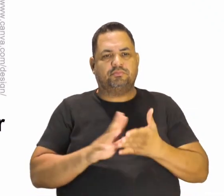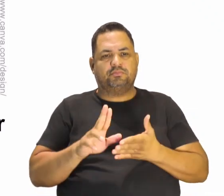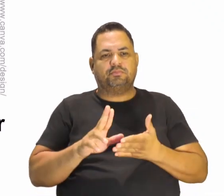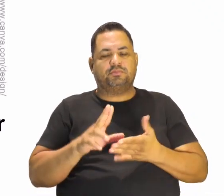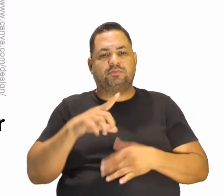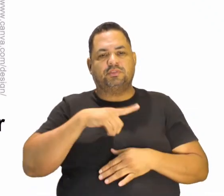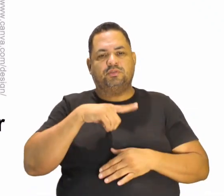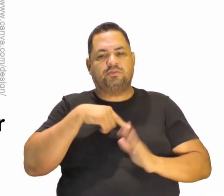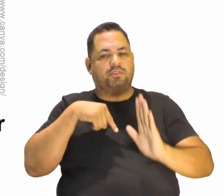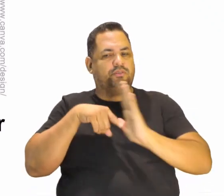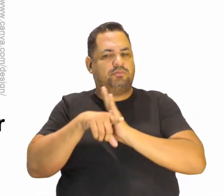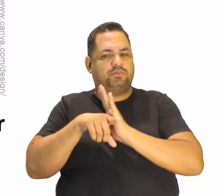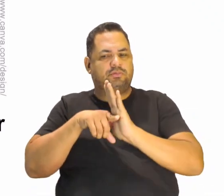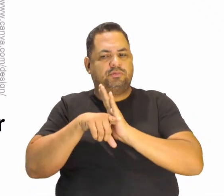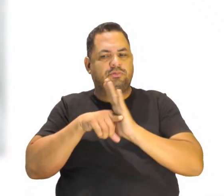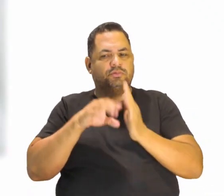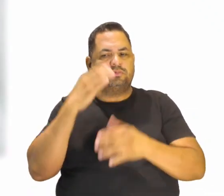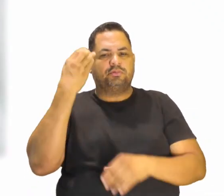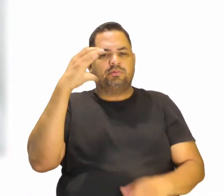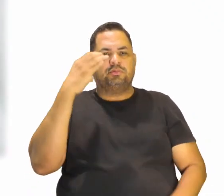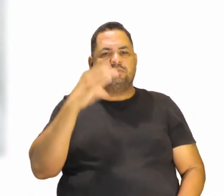pesquisas científicas.